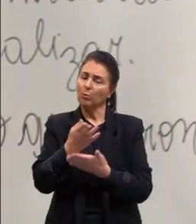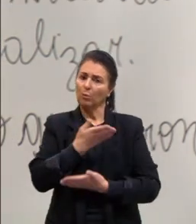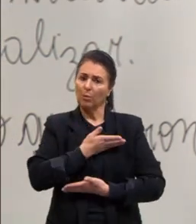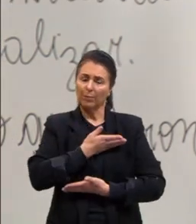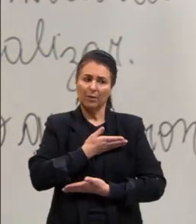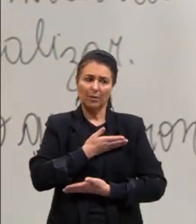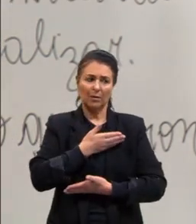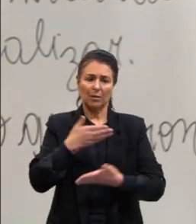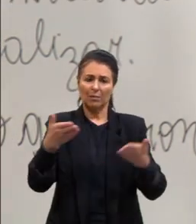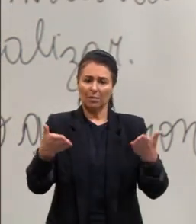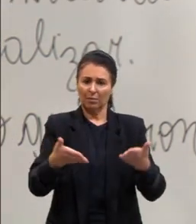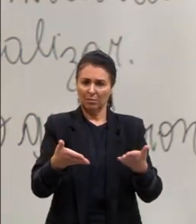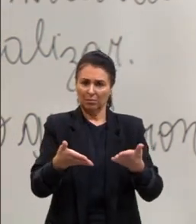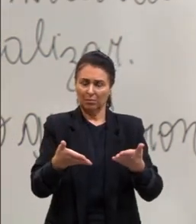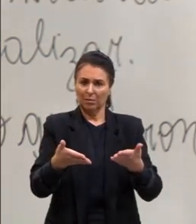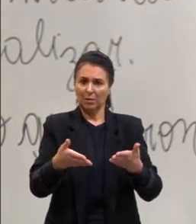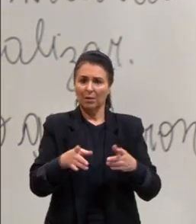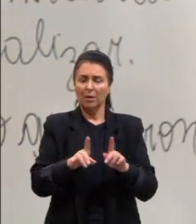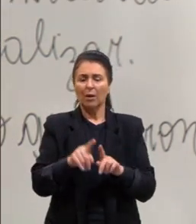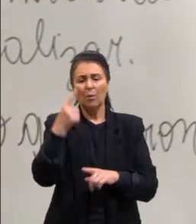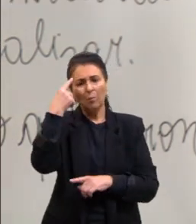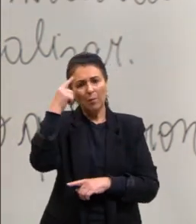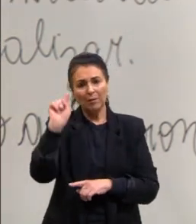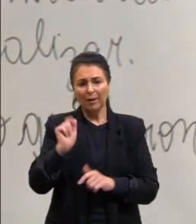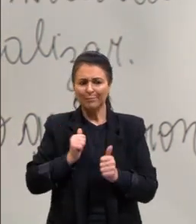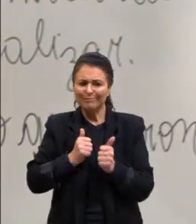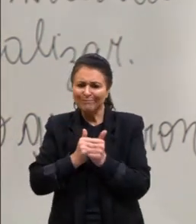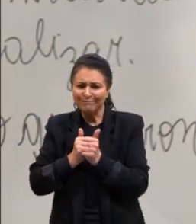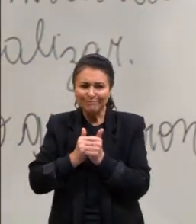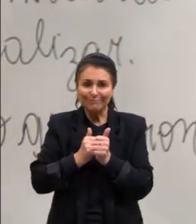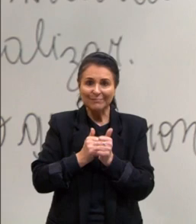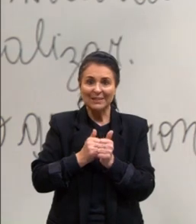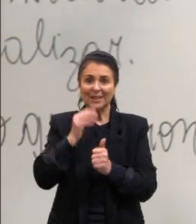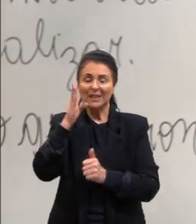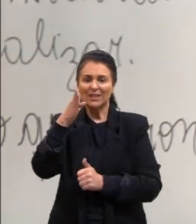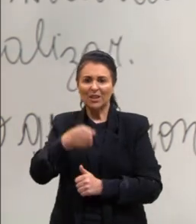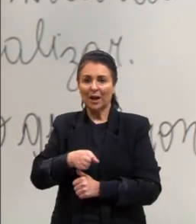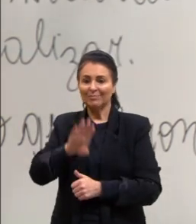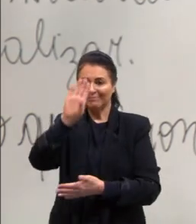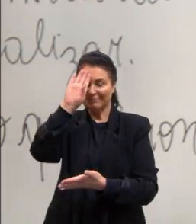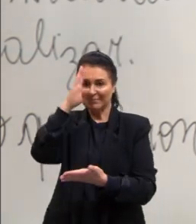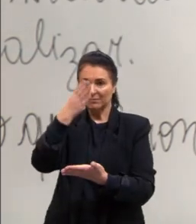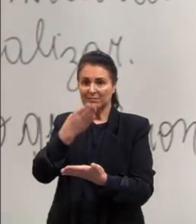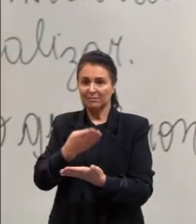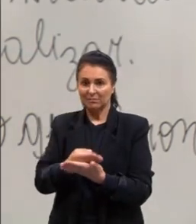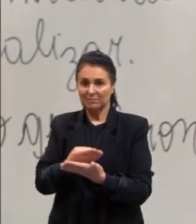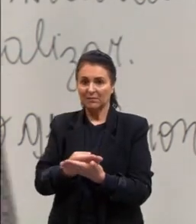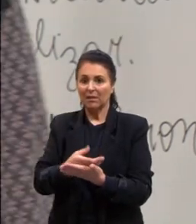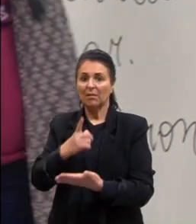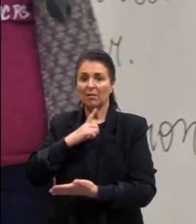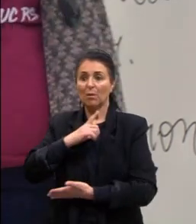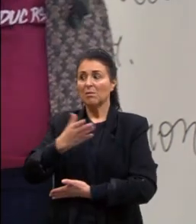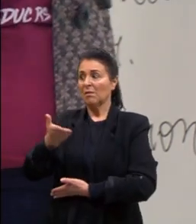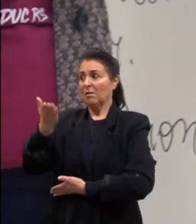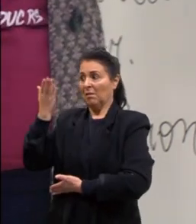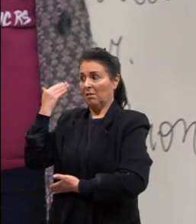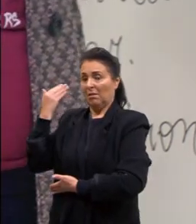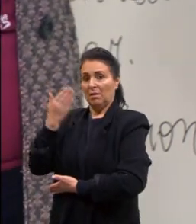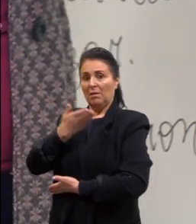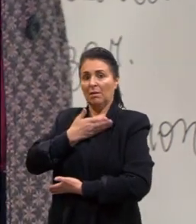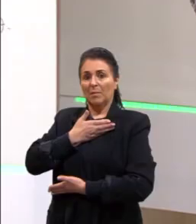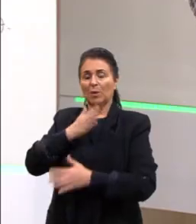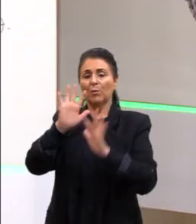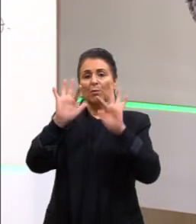ainda né uma ideia de continuidade já no creio que o vieram sido amigas